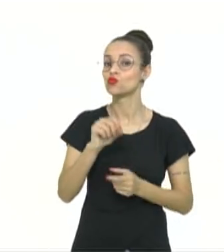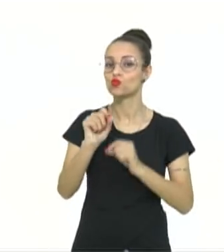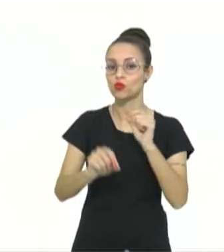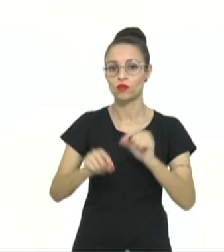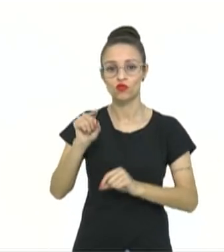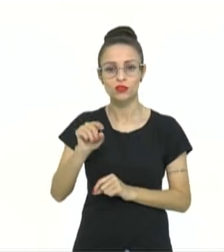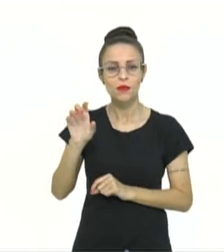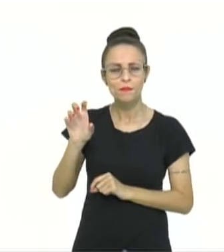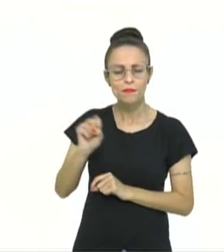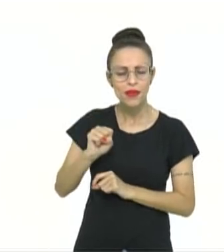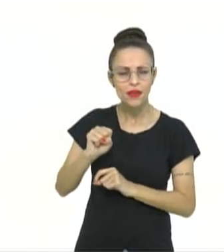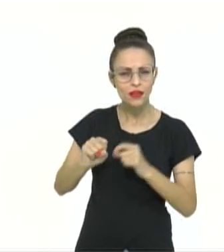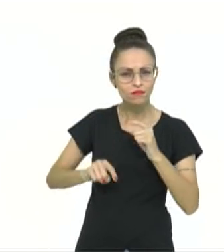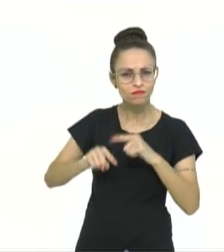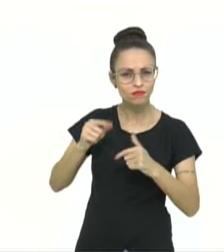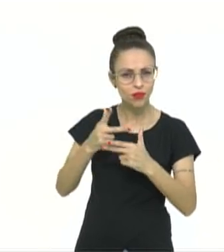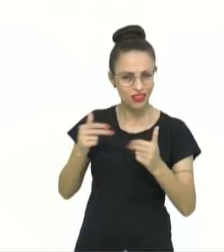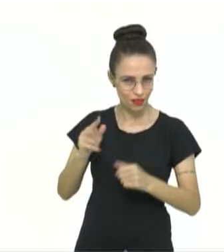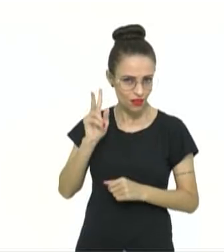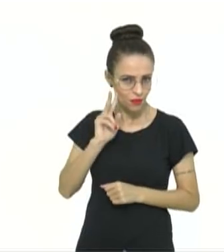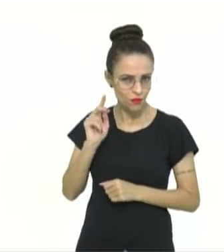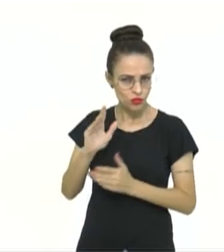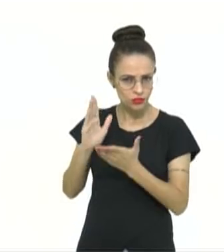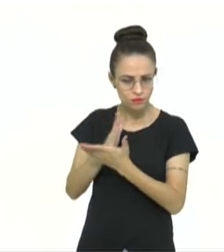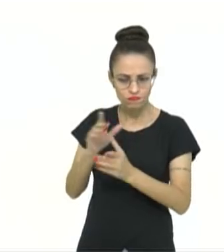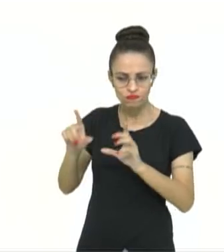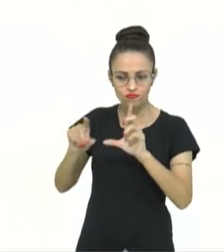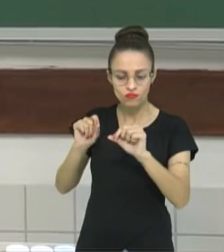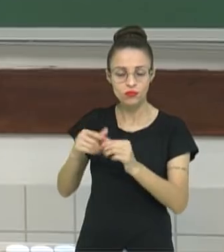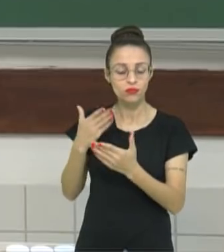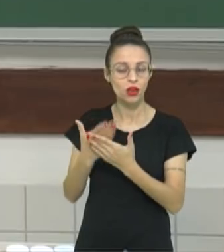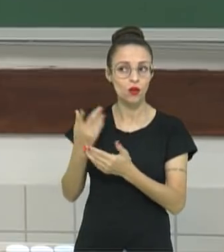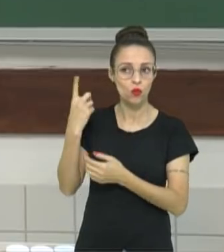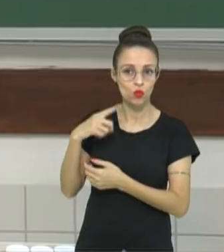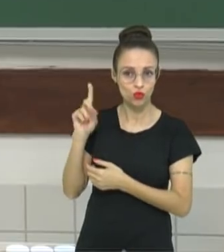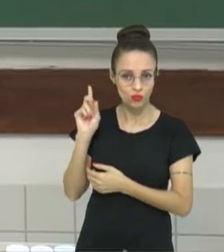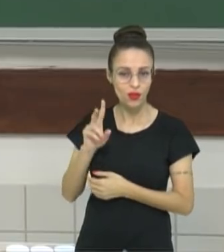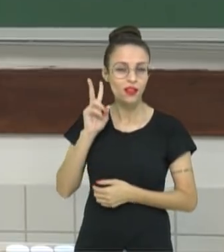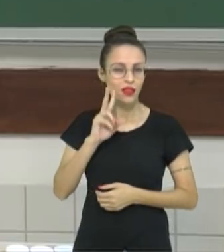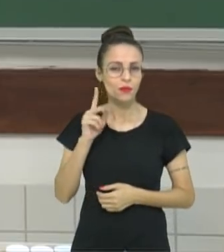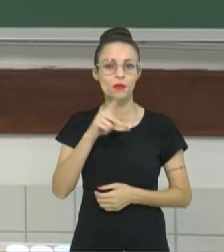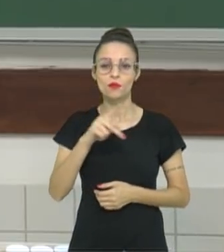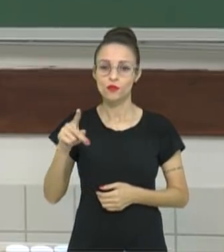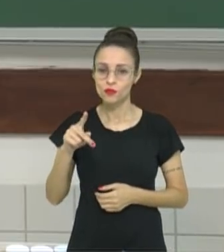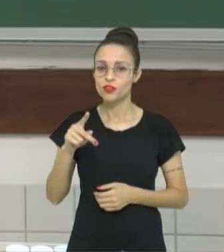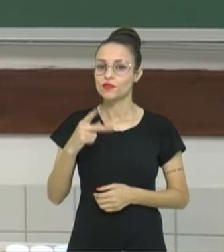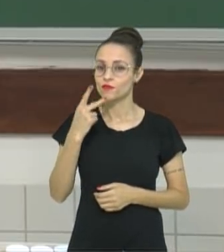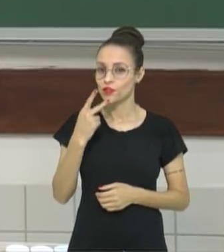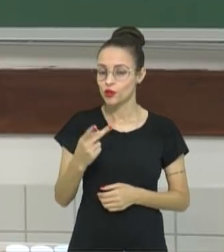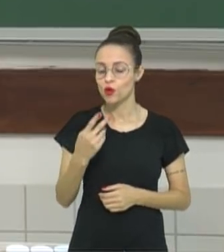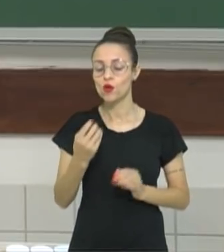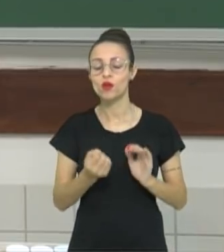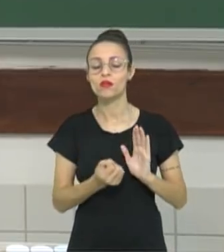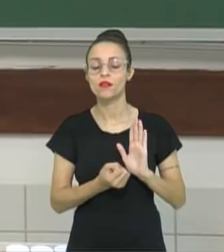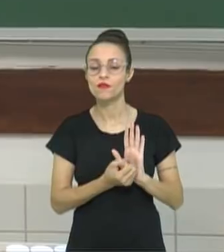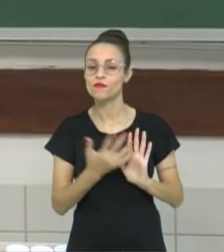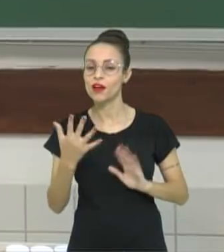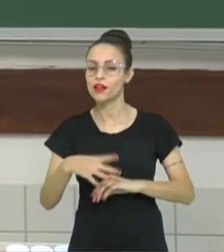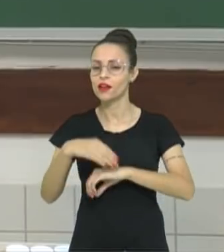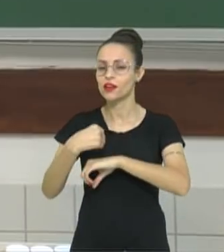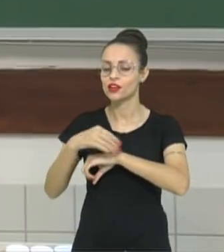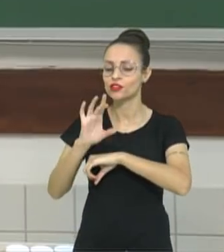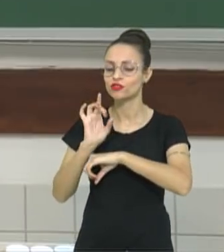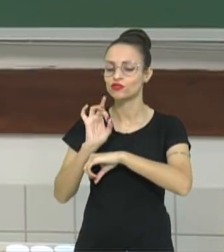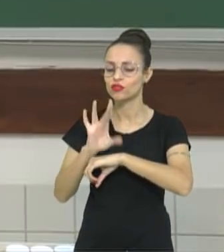todos aqueles materiais que você separou lá da aula passada. Lembra que a prof te deu várias dicas,